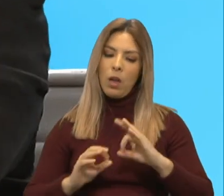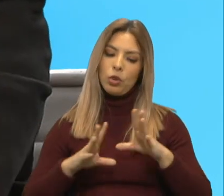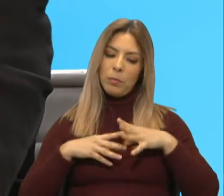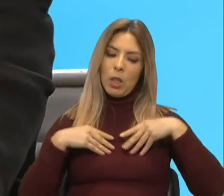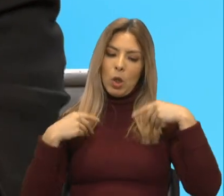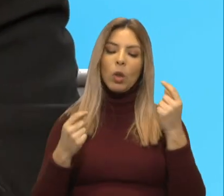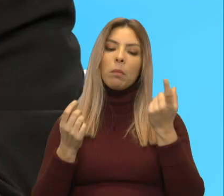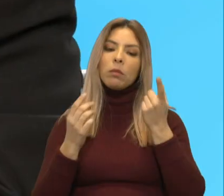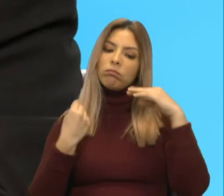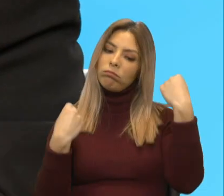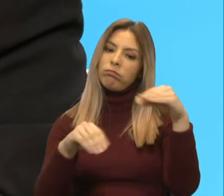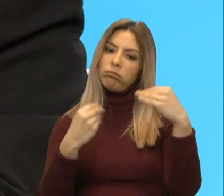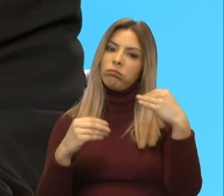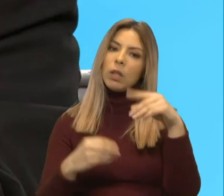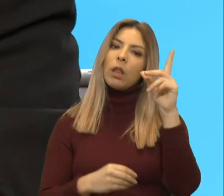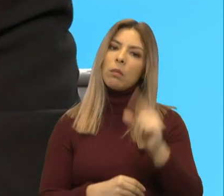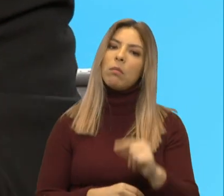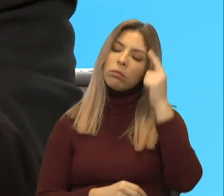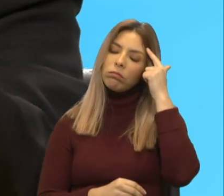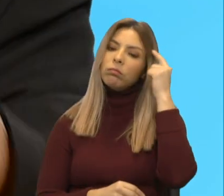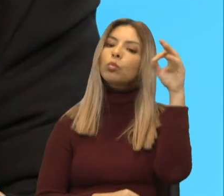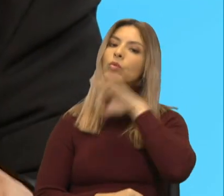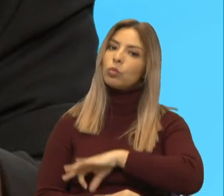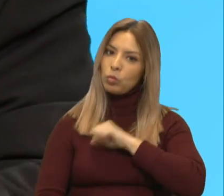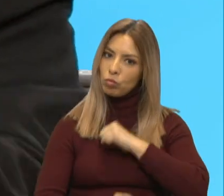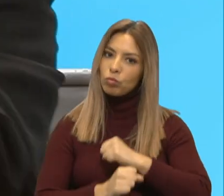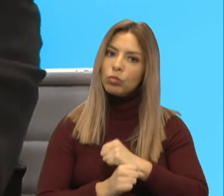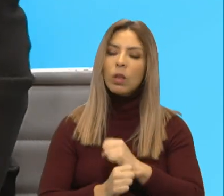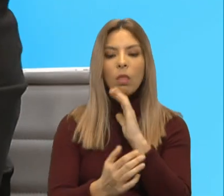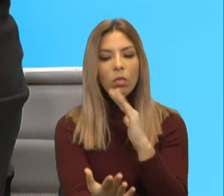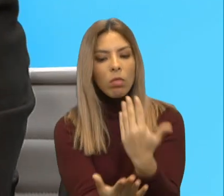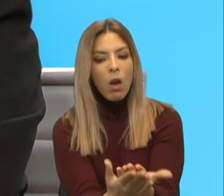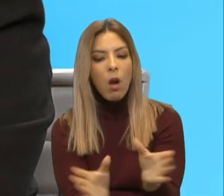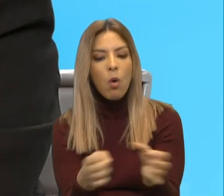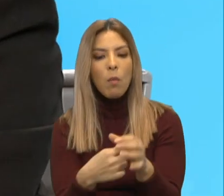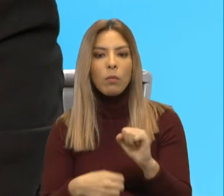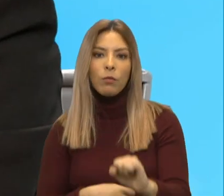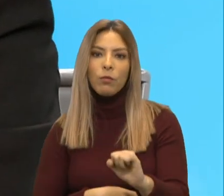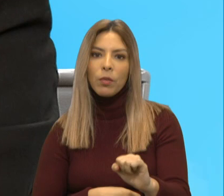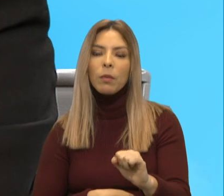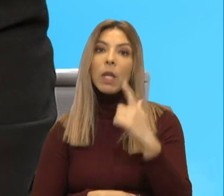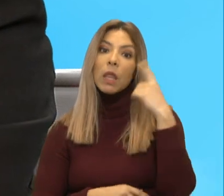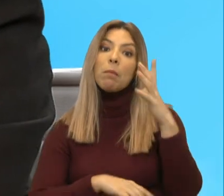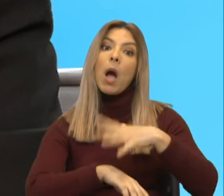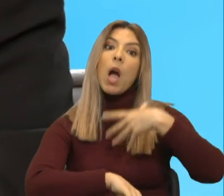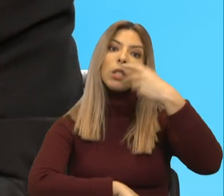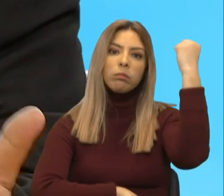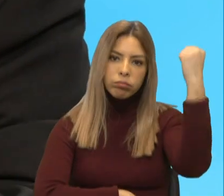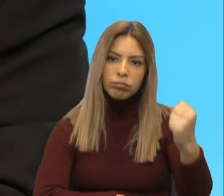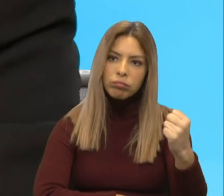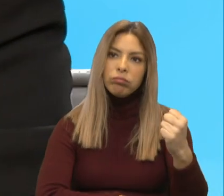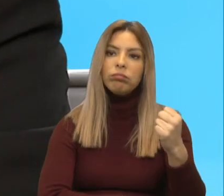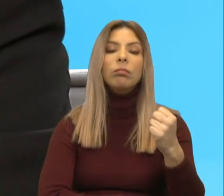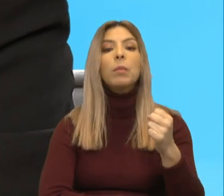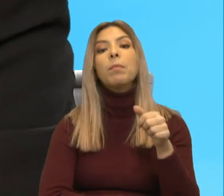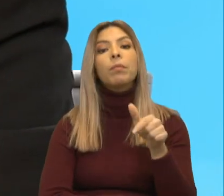catequeticamente, mas também do ponto de vista humano, profissional, para servir as suas comunidades e foram assassinados. Depois temos outra